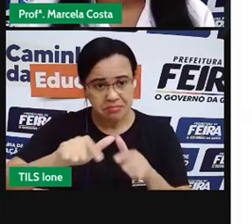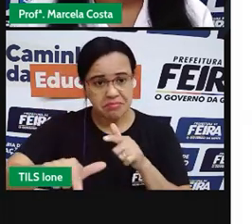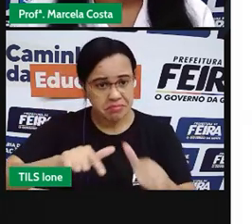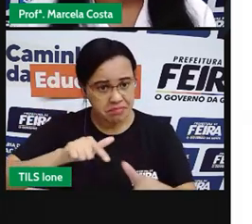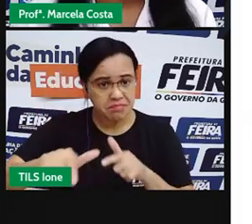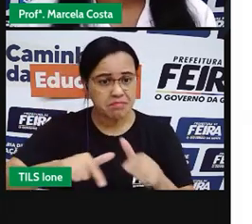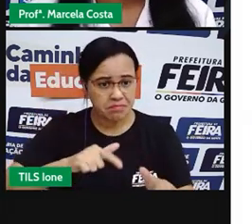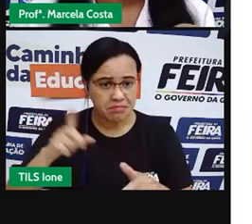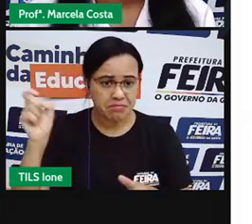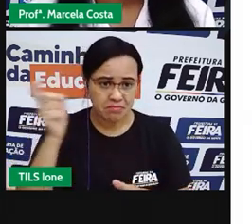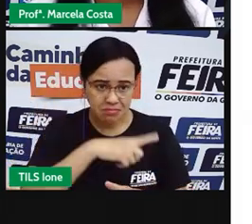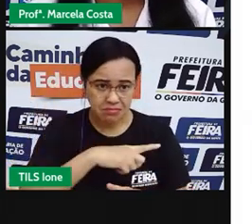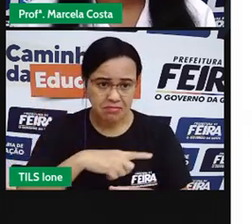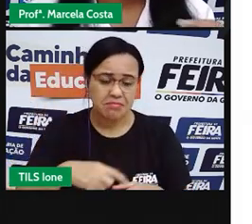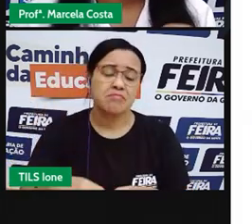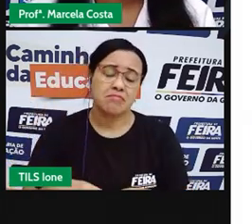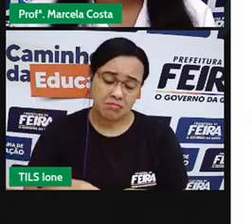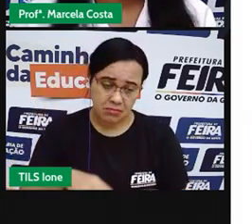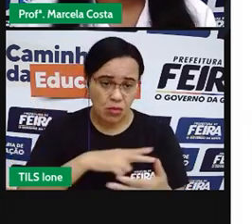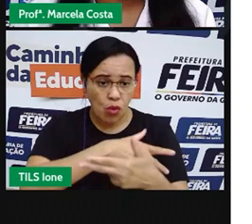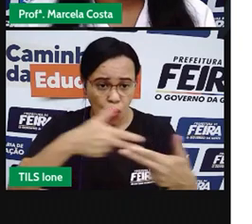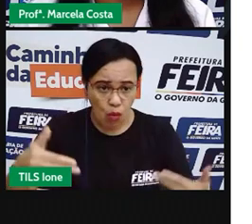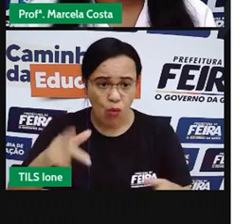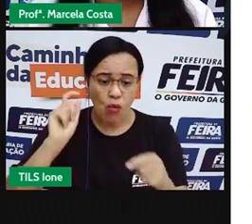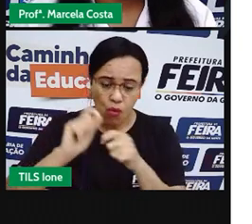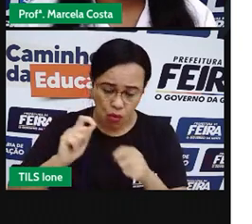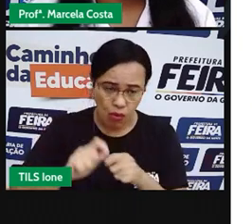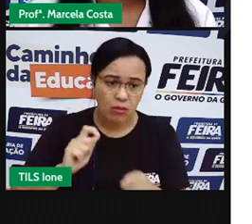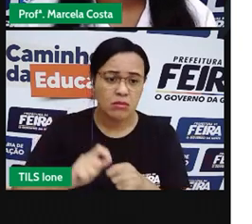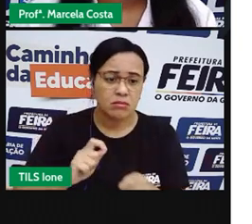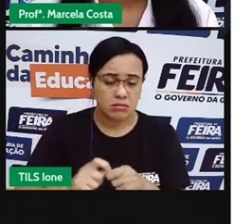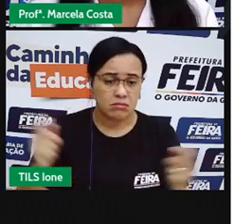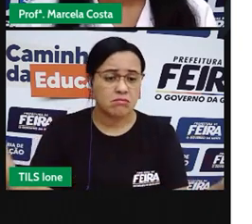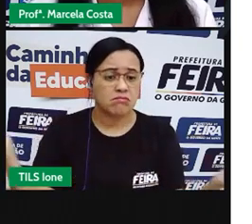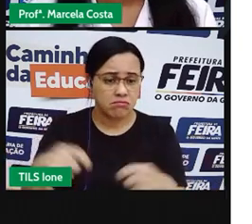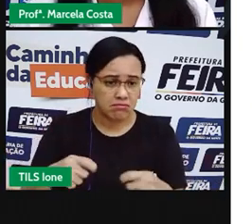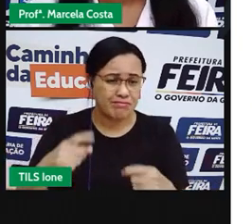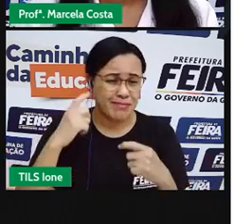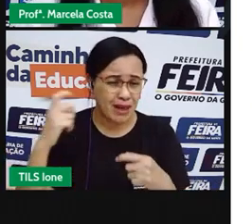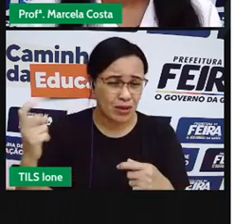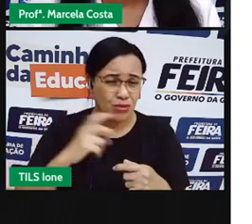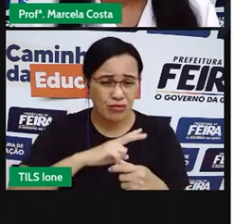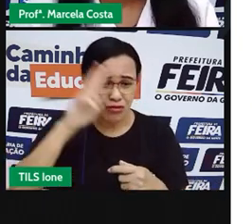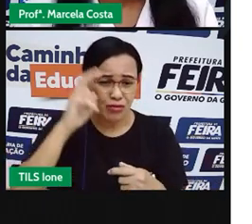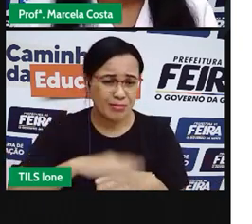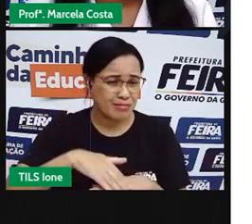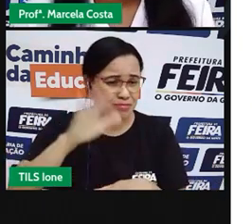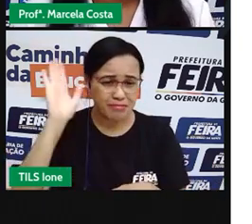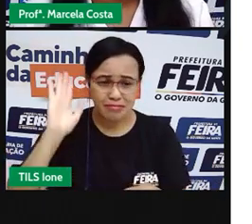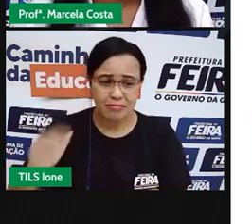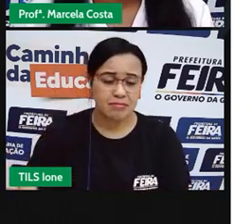alguns dos seus produtos, né, que eles fabricam. Então, tem um